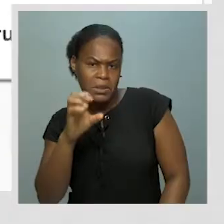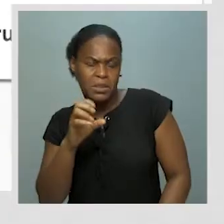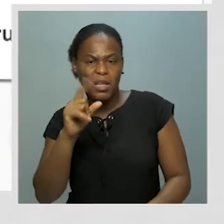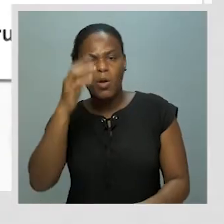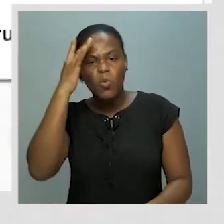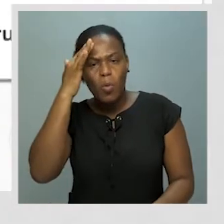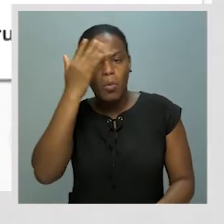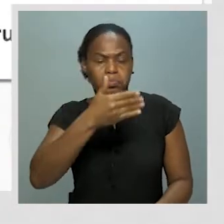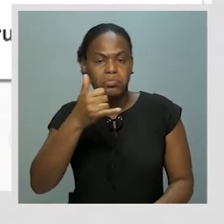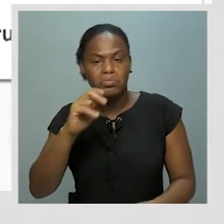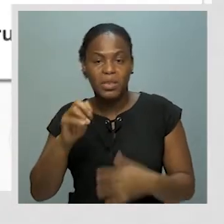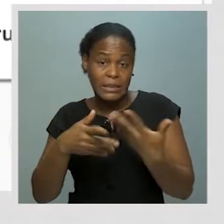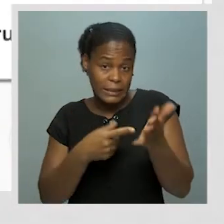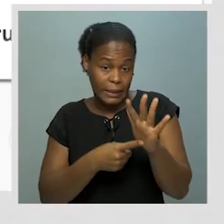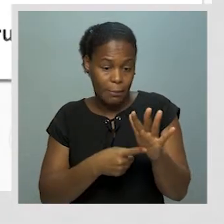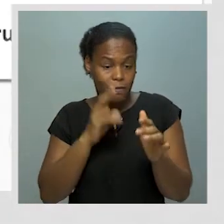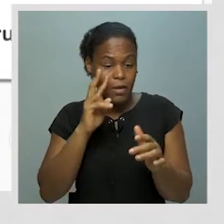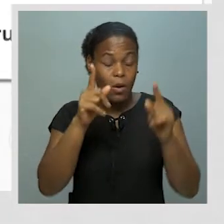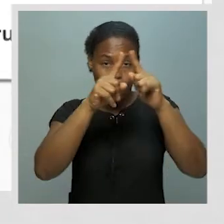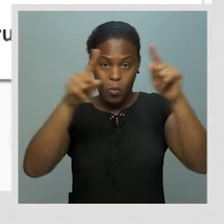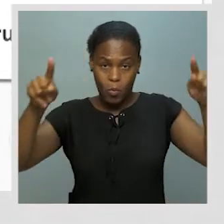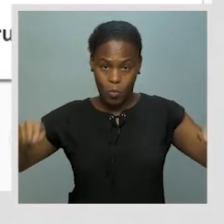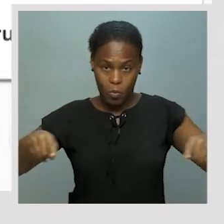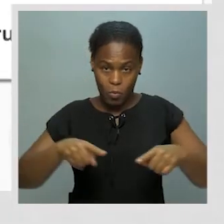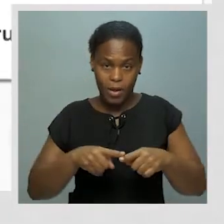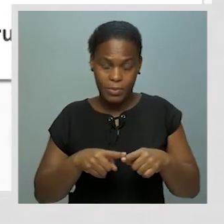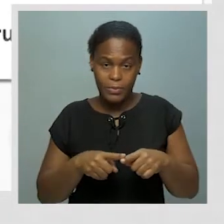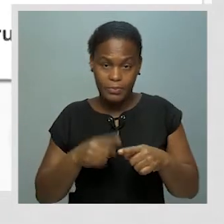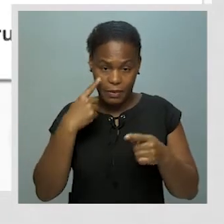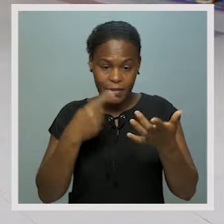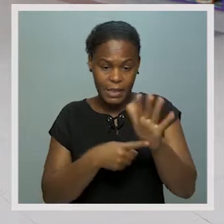números. Vejam aqui o exemplo. E no quadro,